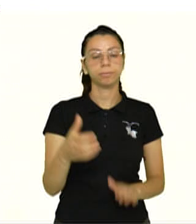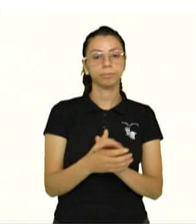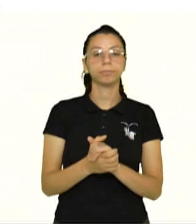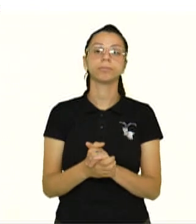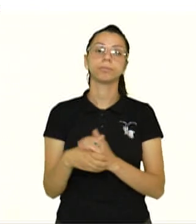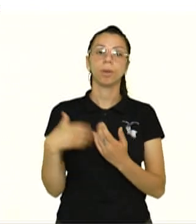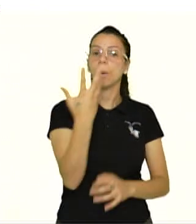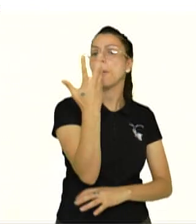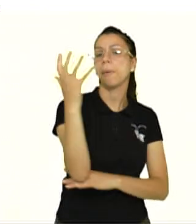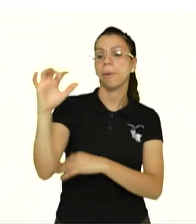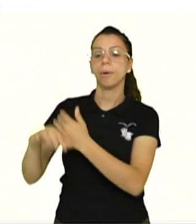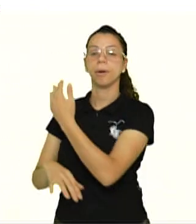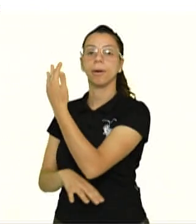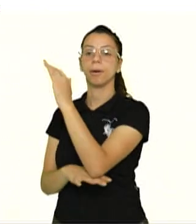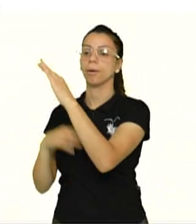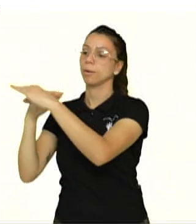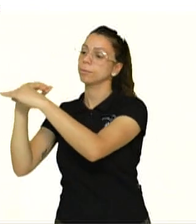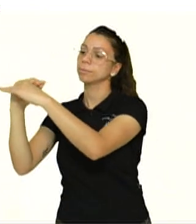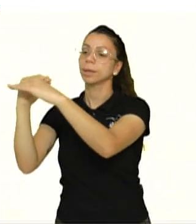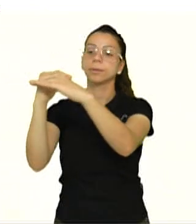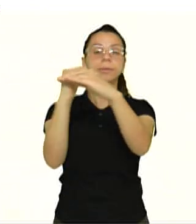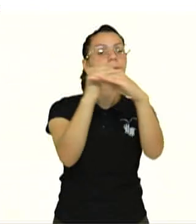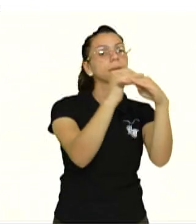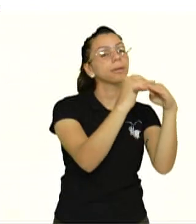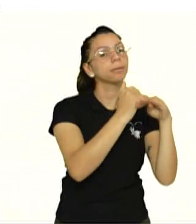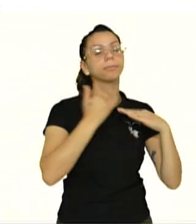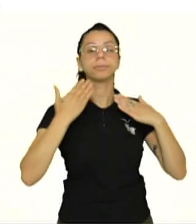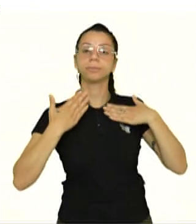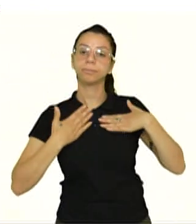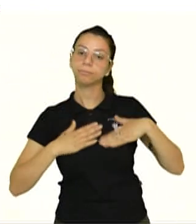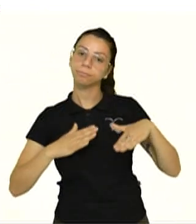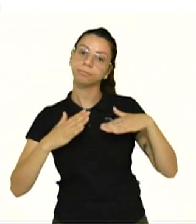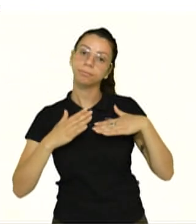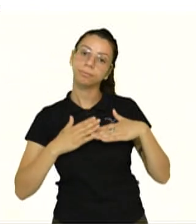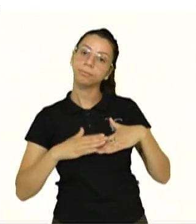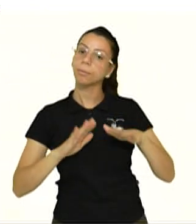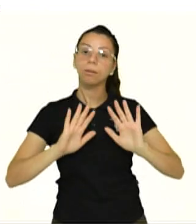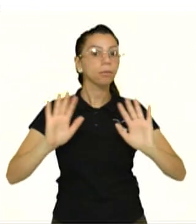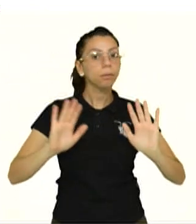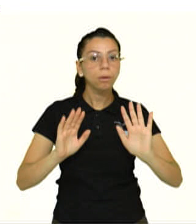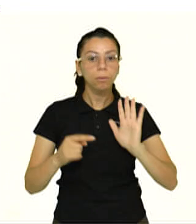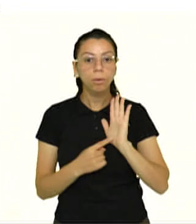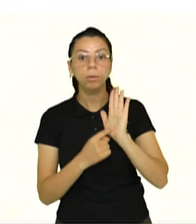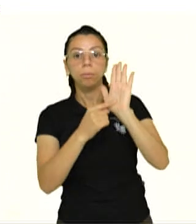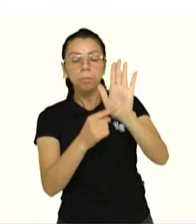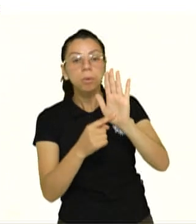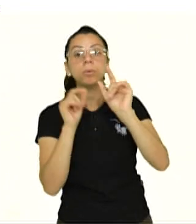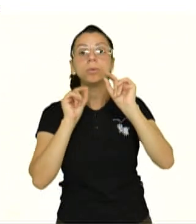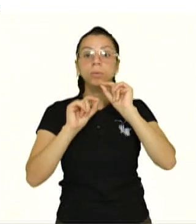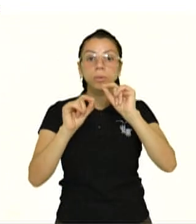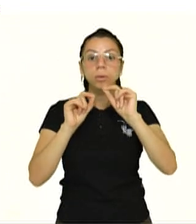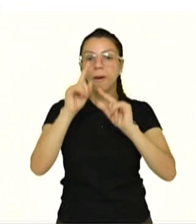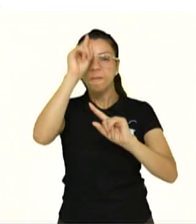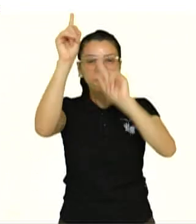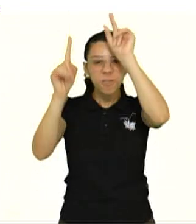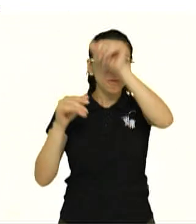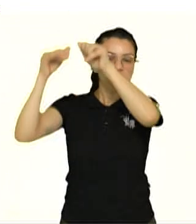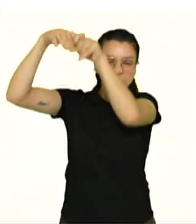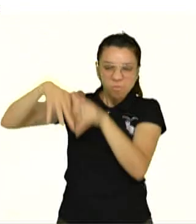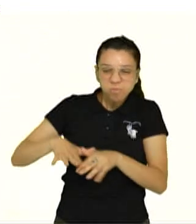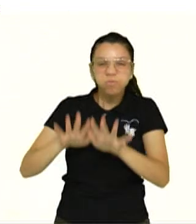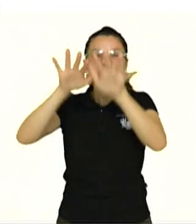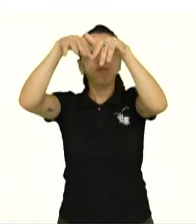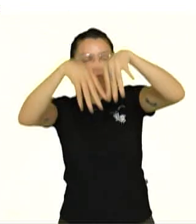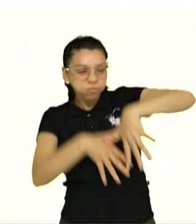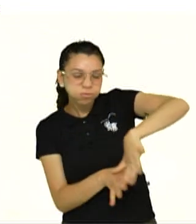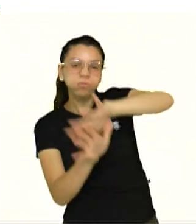que tudo é sereno, tudo é calmo, mas ela mostra a violência do mar. E o ser humano, né, que